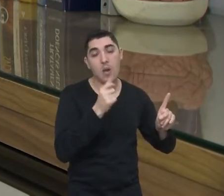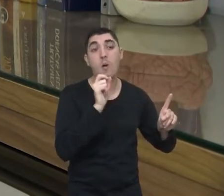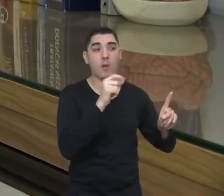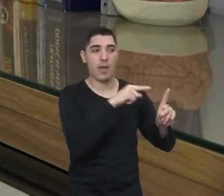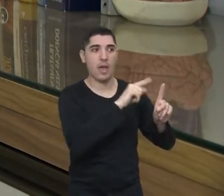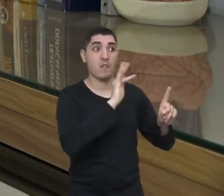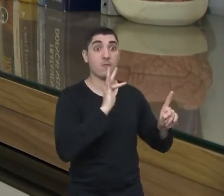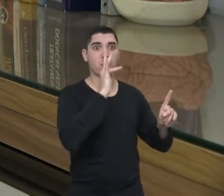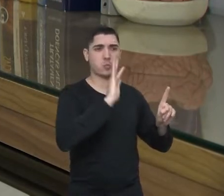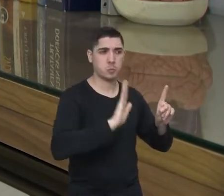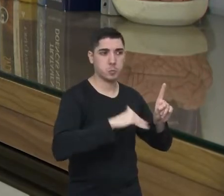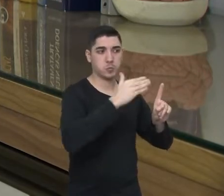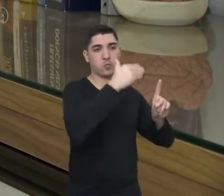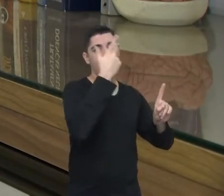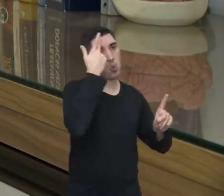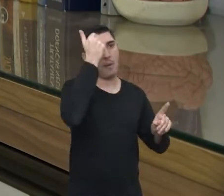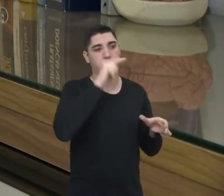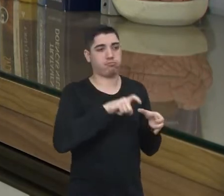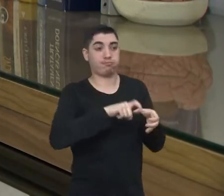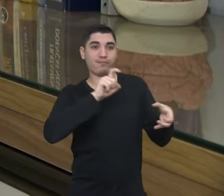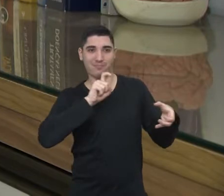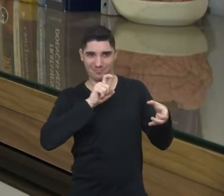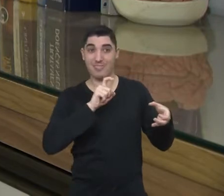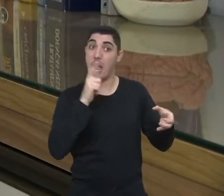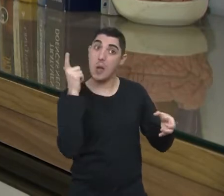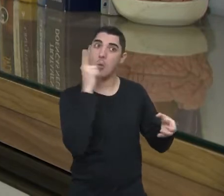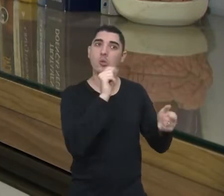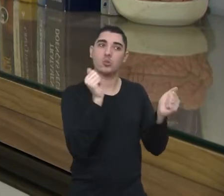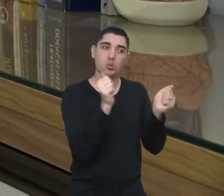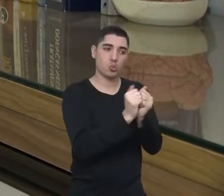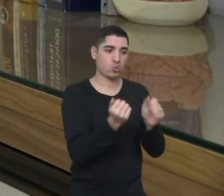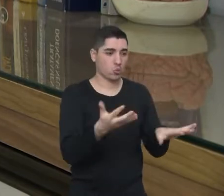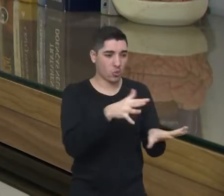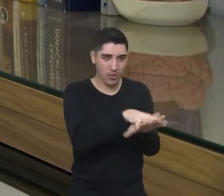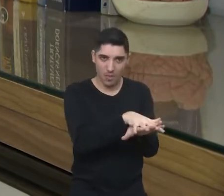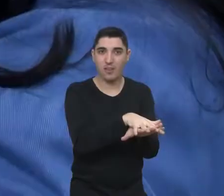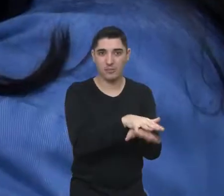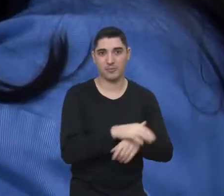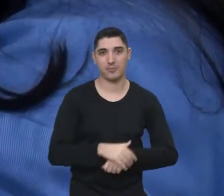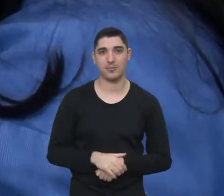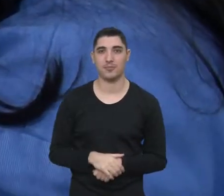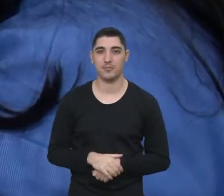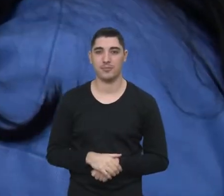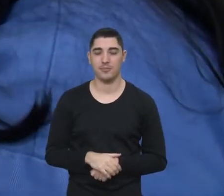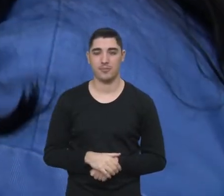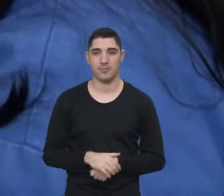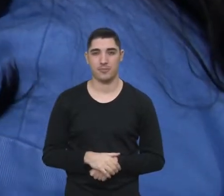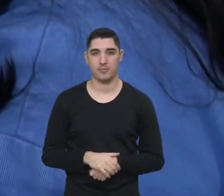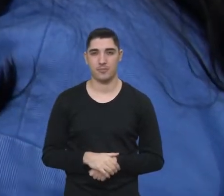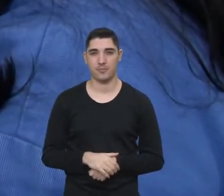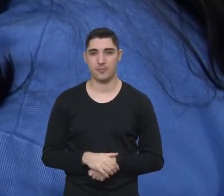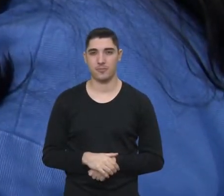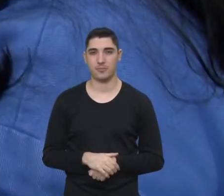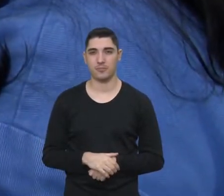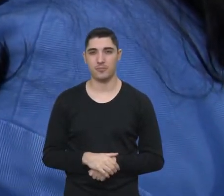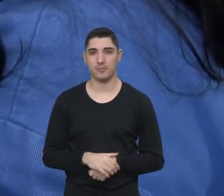criança desenvolver normalmente e estar inclusa socialmente, né?